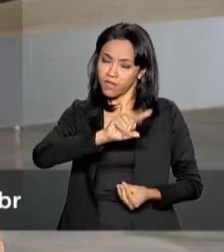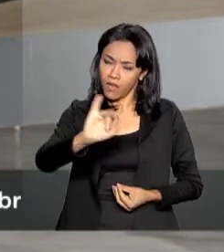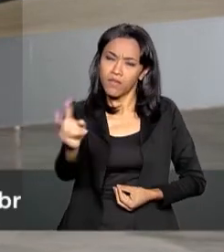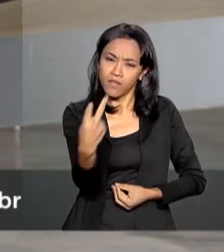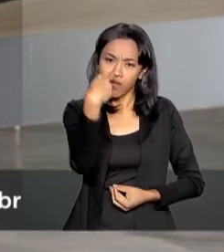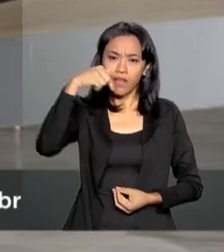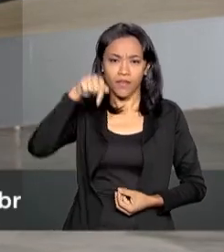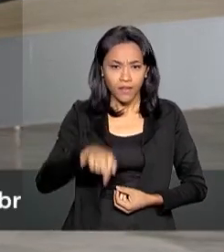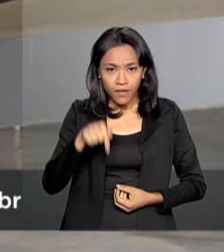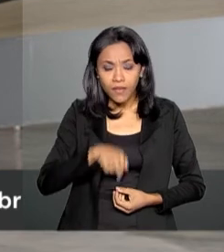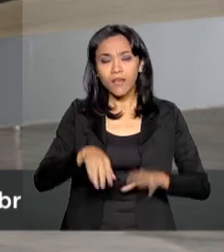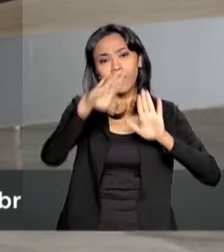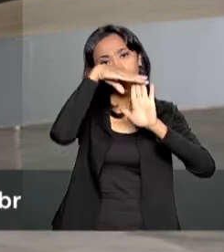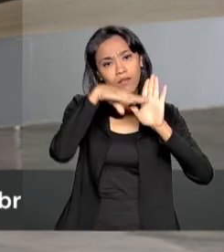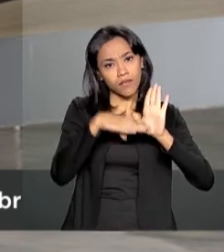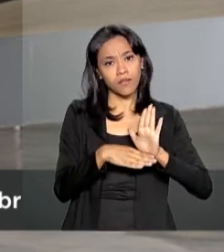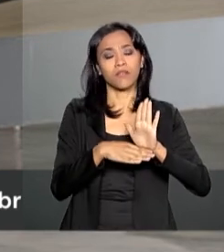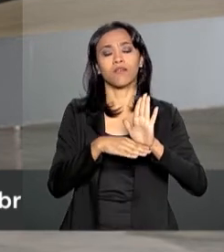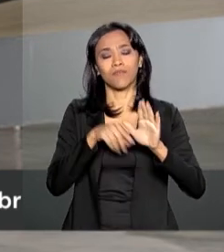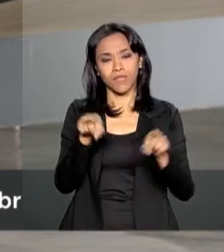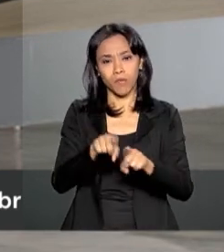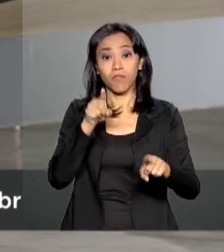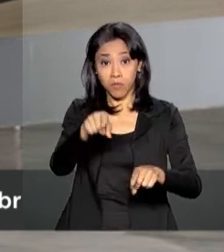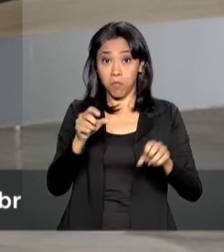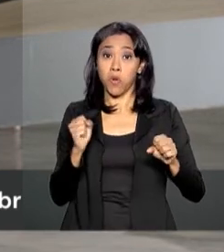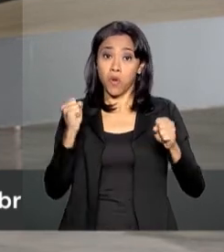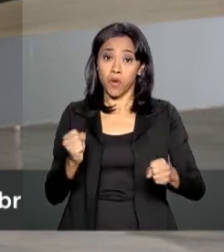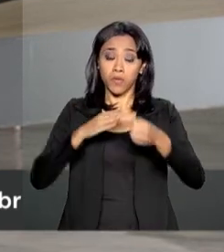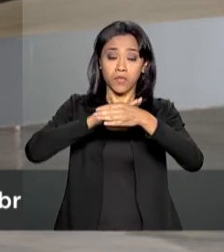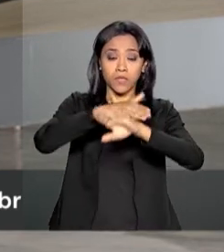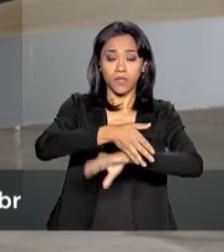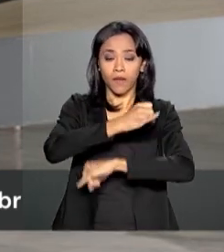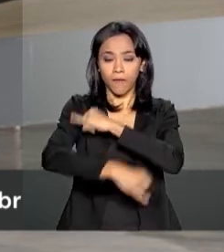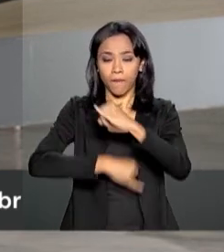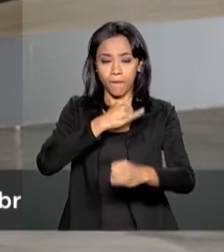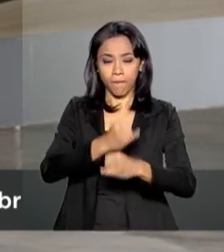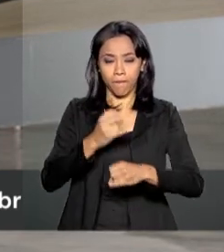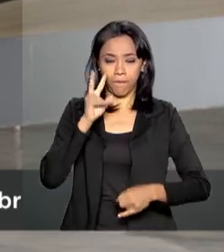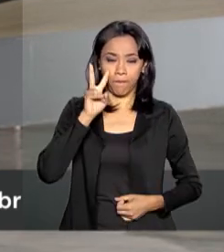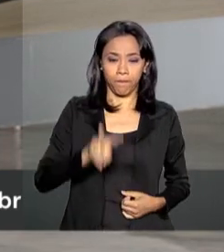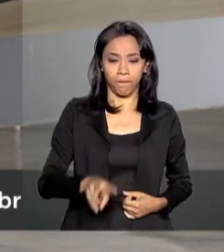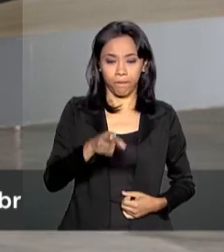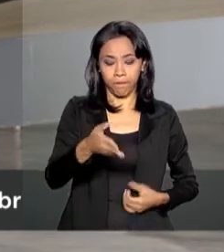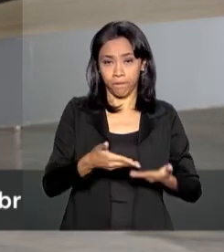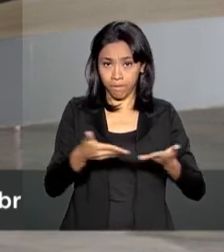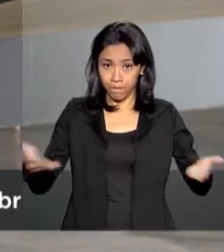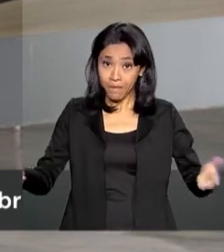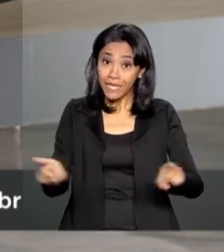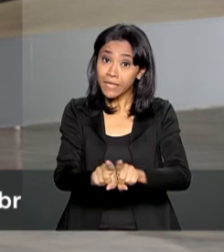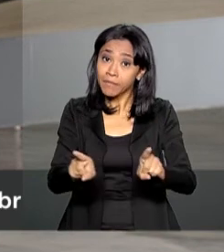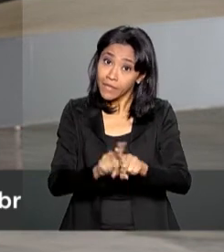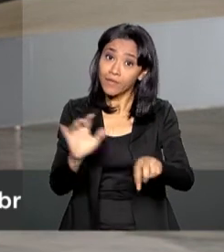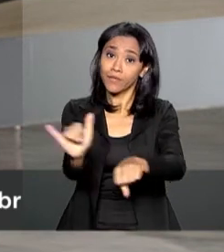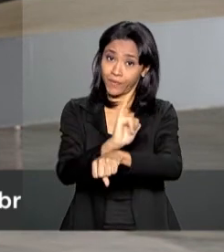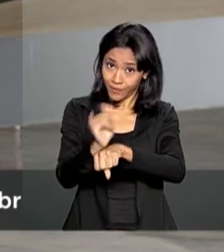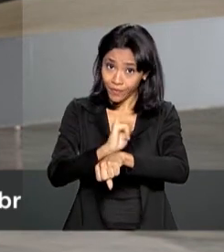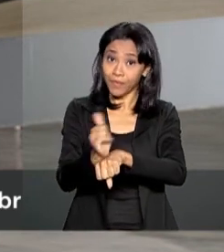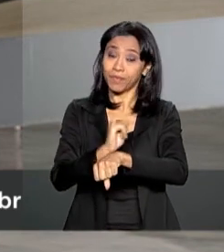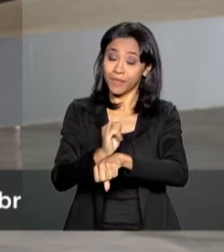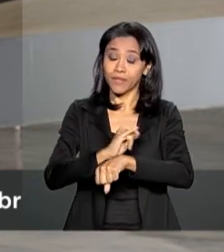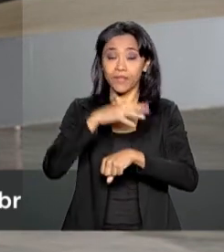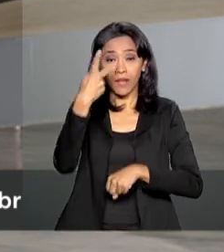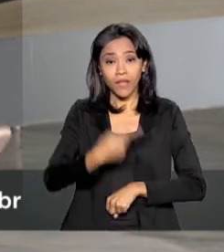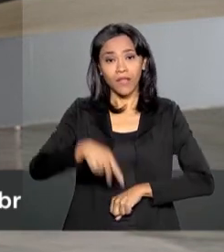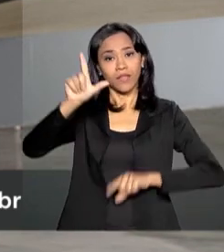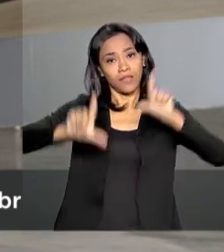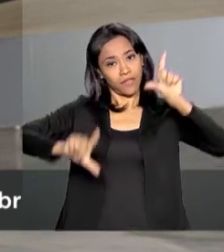ea nossa programação no nosso site npr ponto gov.br e no nosso canal no youtube a tv